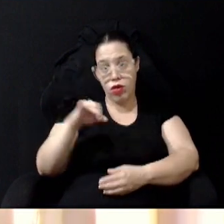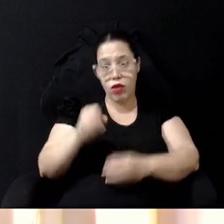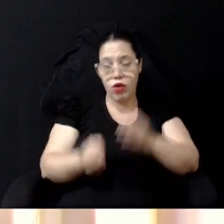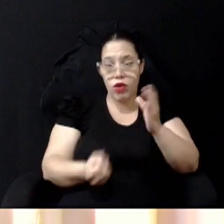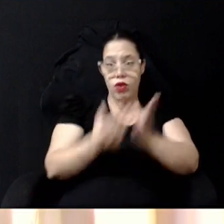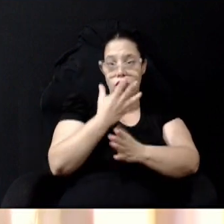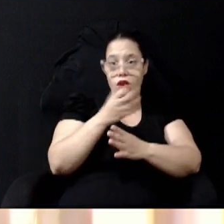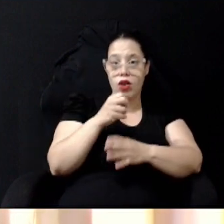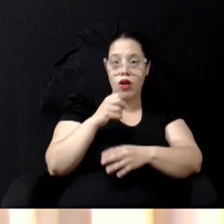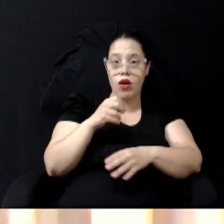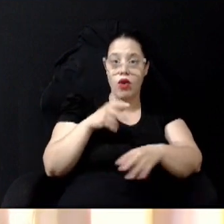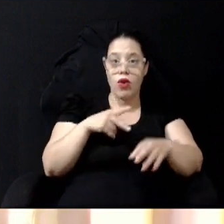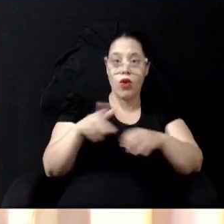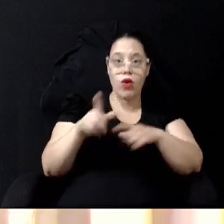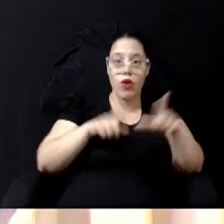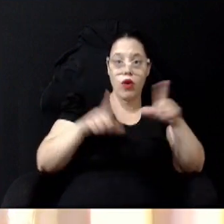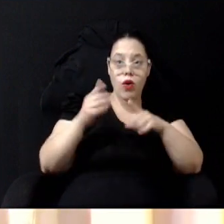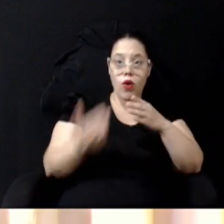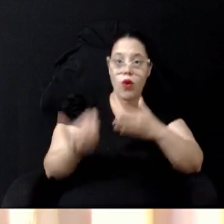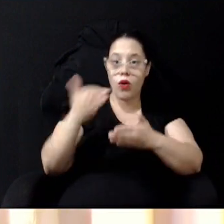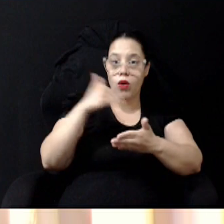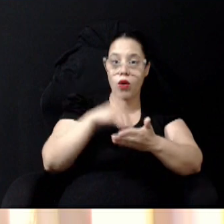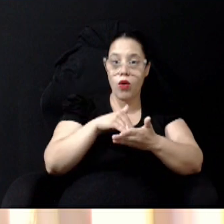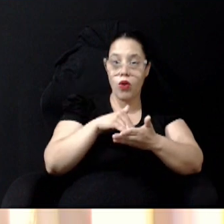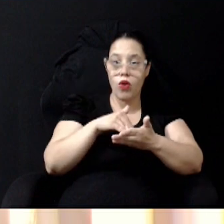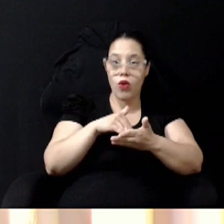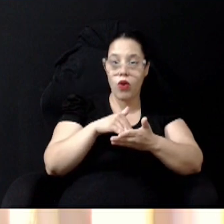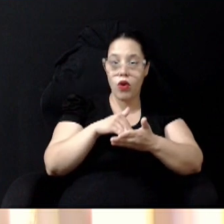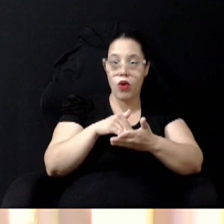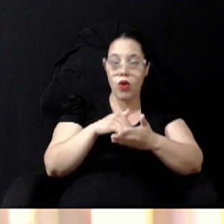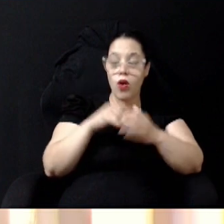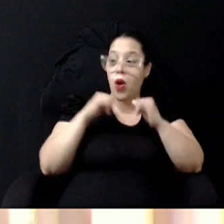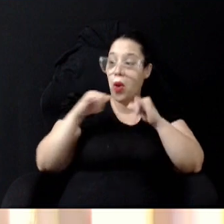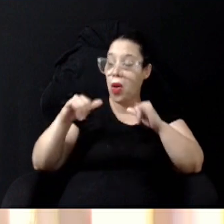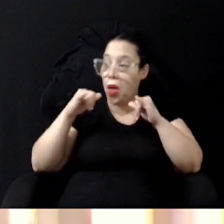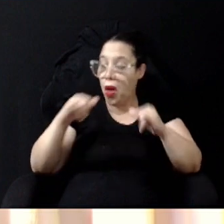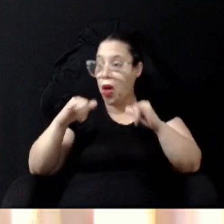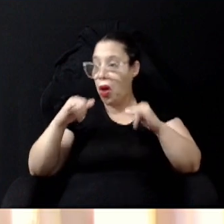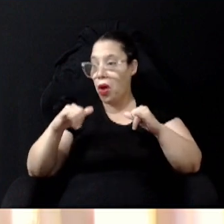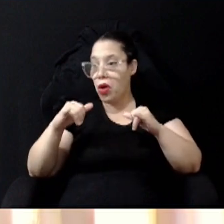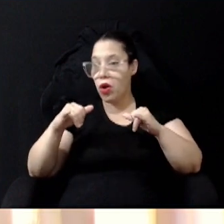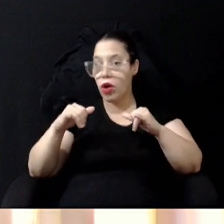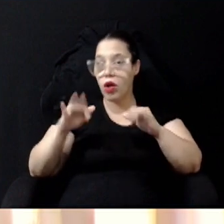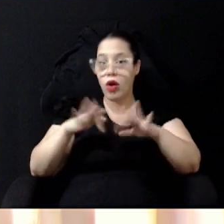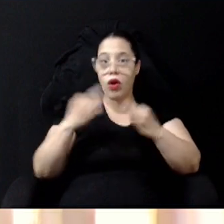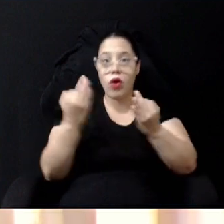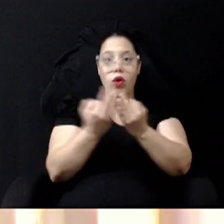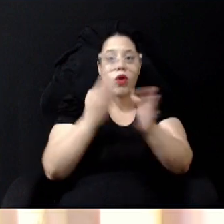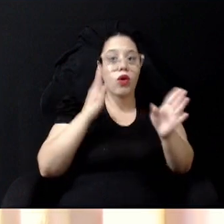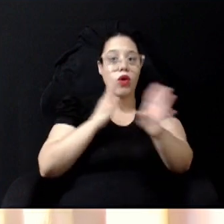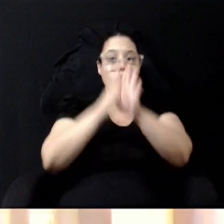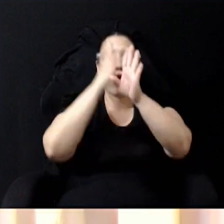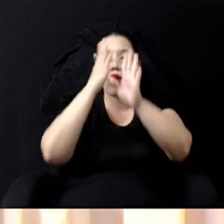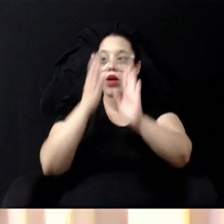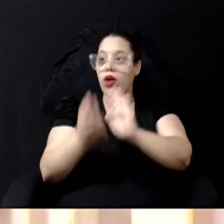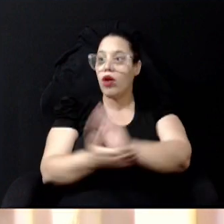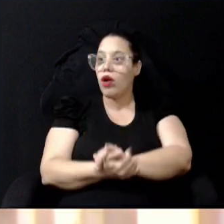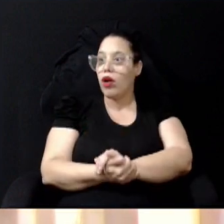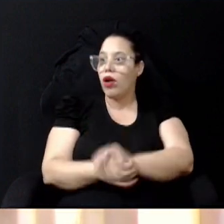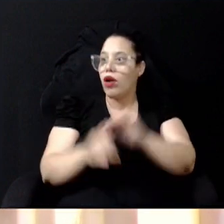mídia trouxe ela para nós, trouxe notícia dela para nós, e sua família acessou essa notícia.